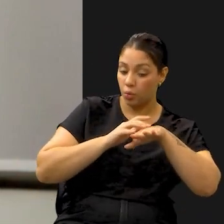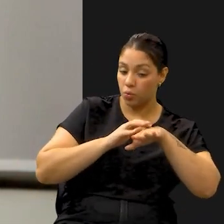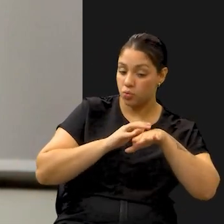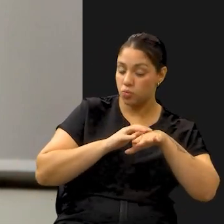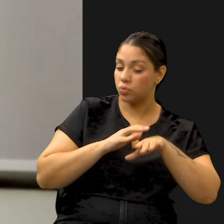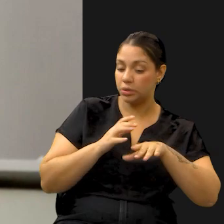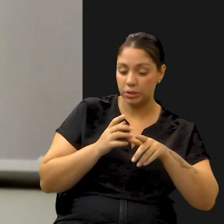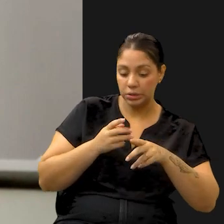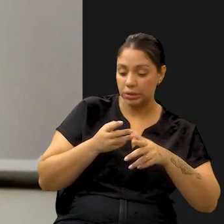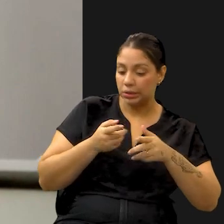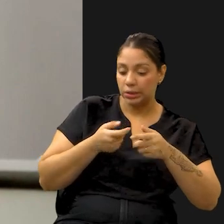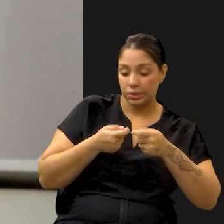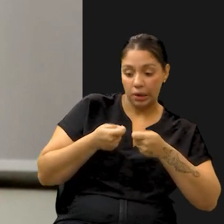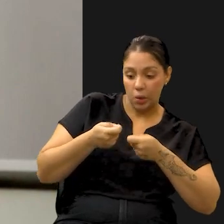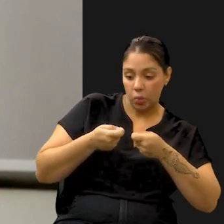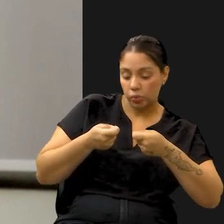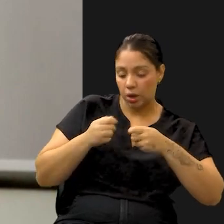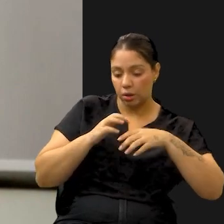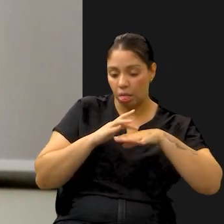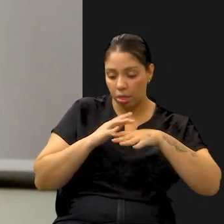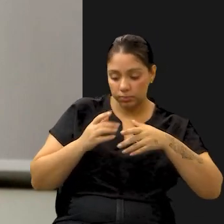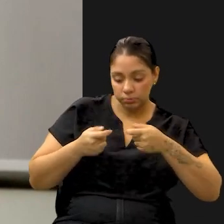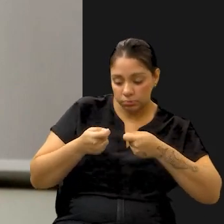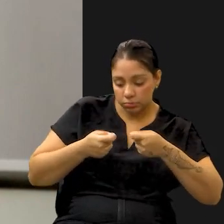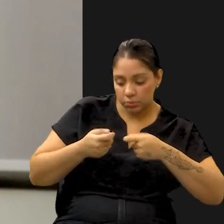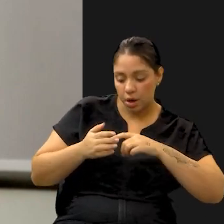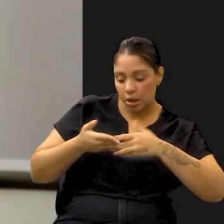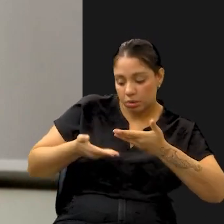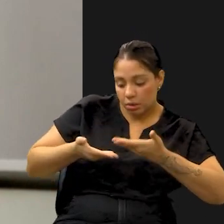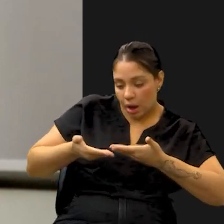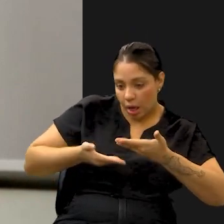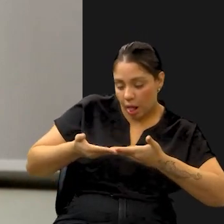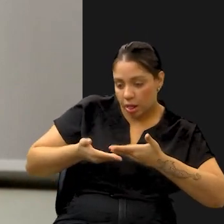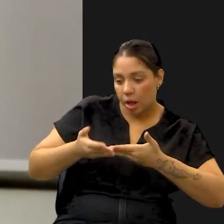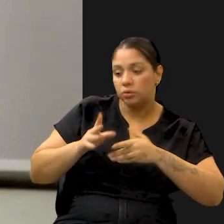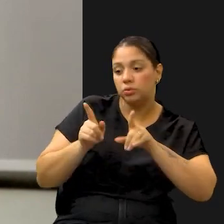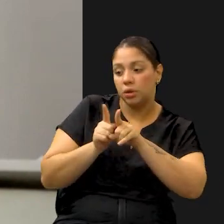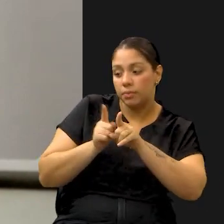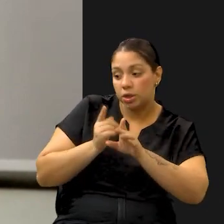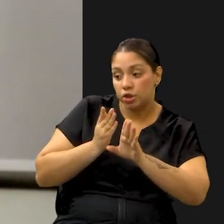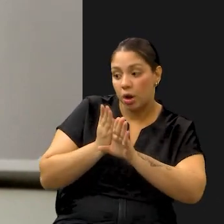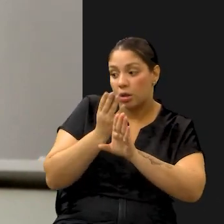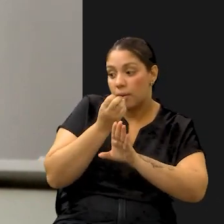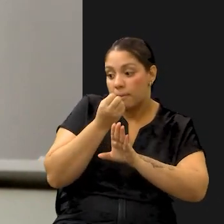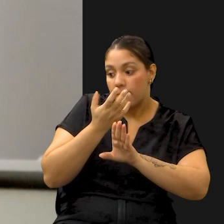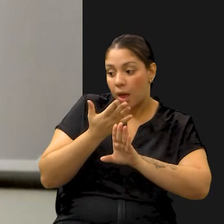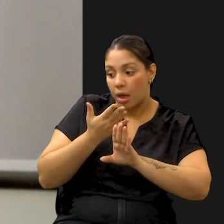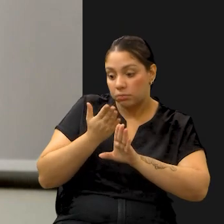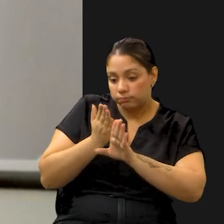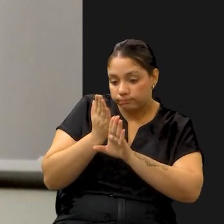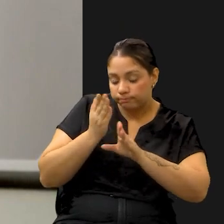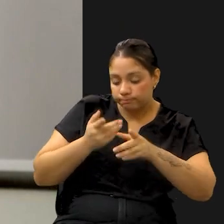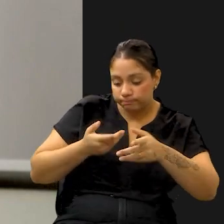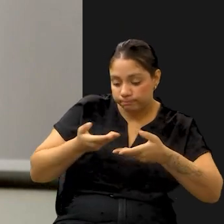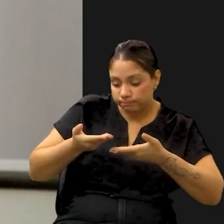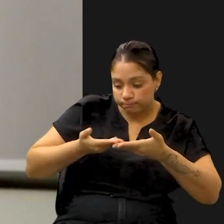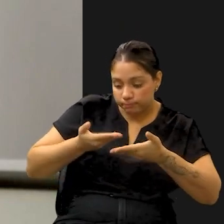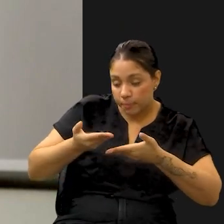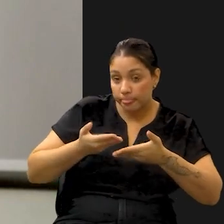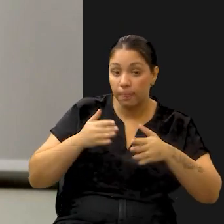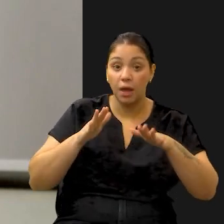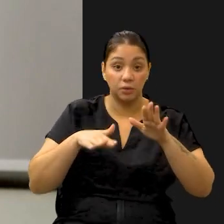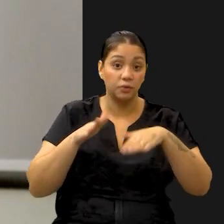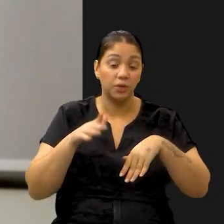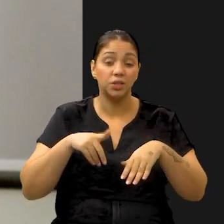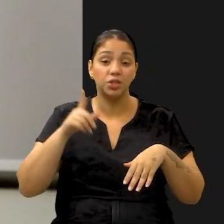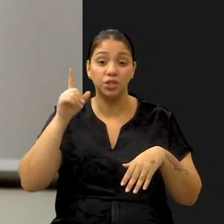não bem controlado, não bem tratado e até muitas vezes não bem diagnosticado, né? Imagino que vocês já discutiram,